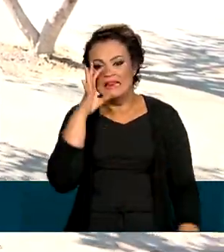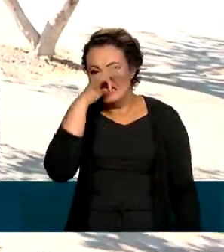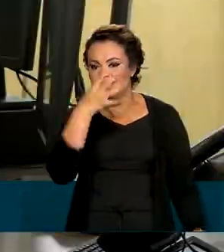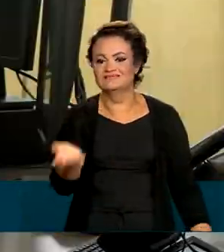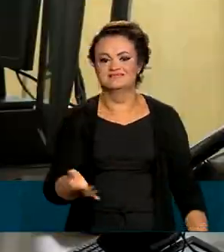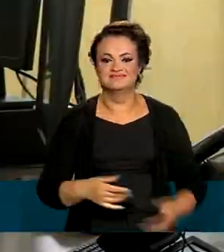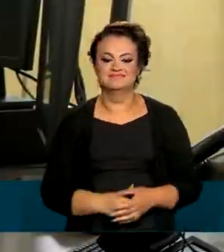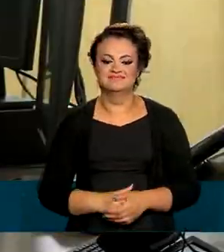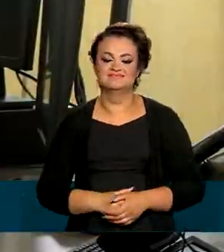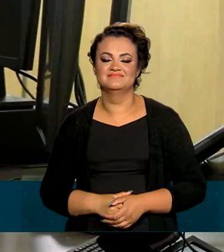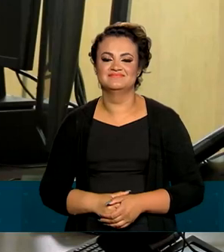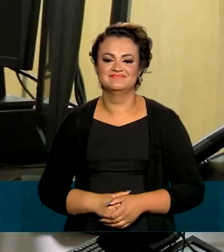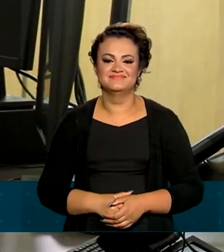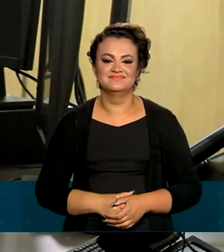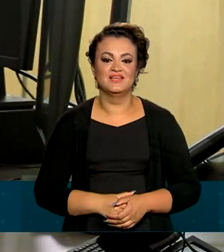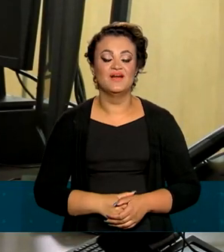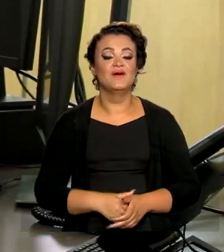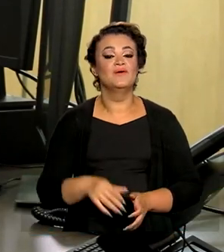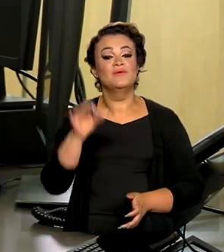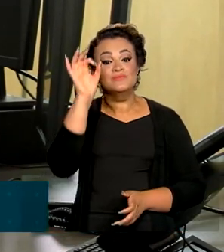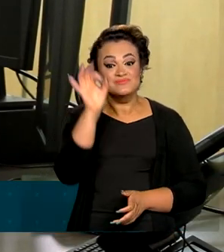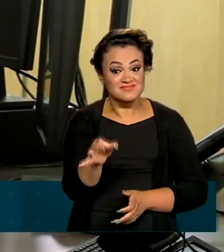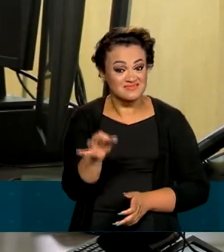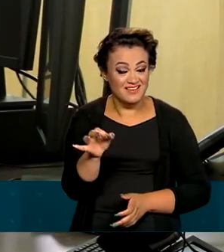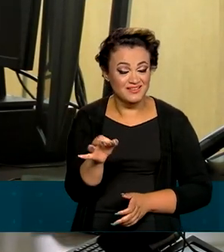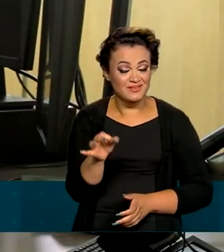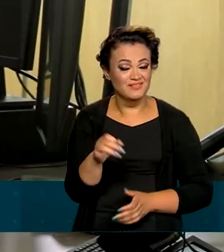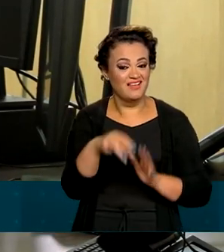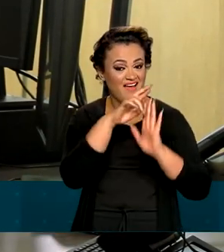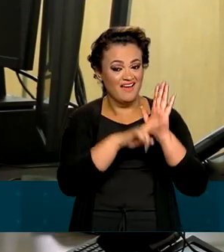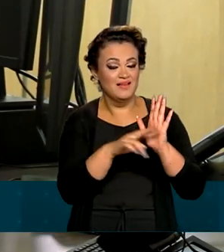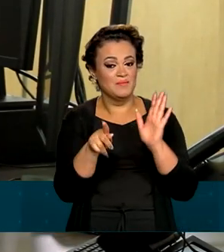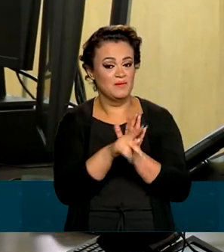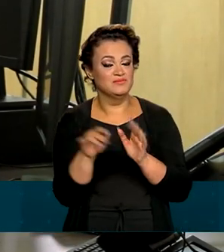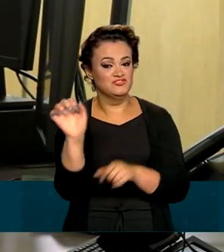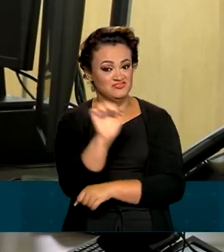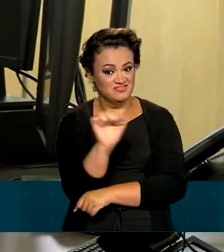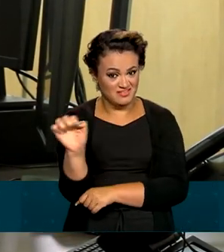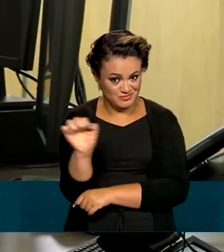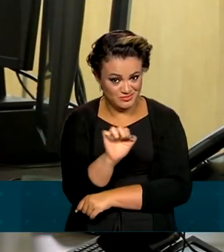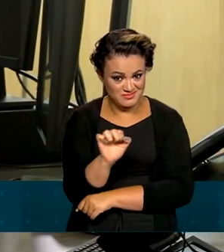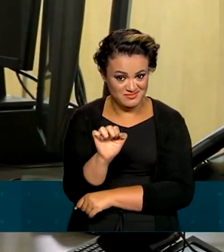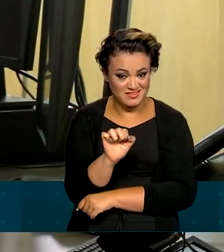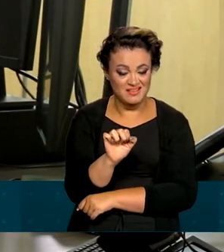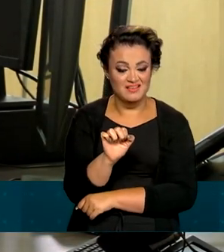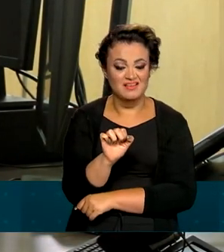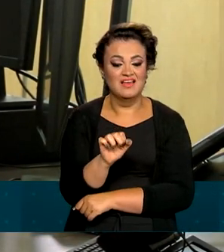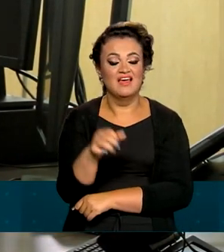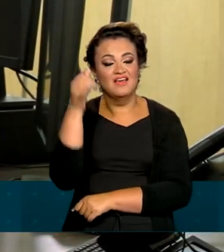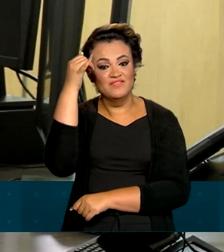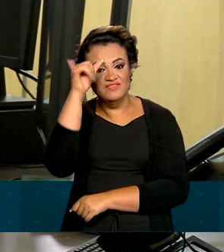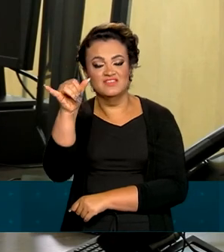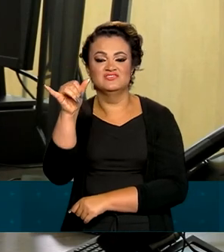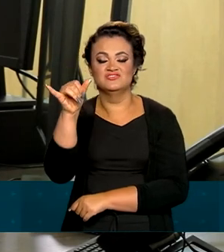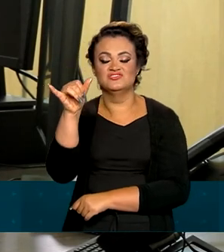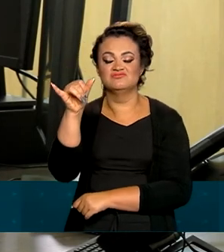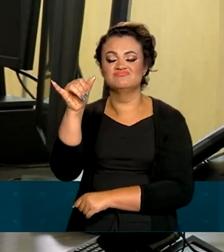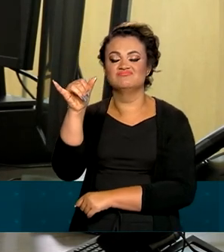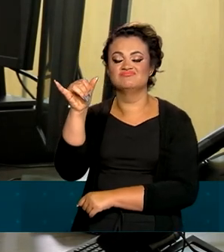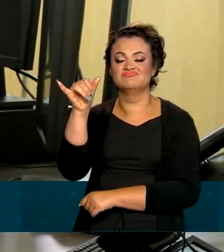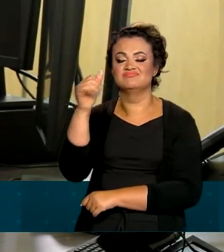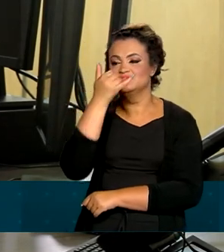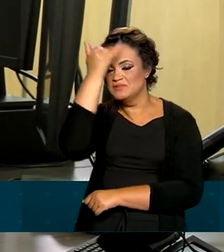no erro. O ideal é seguir as regras de trânsito, de modo que a gente evite a ocorrência